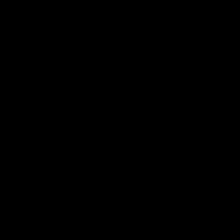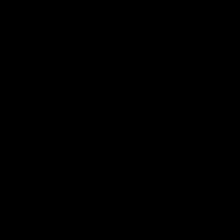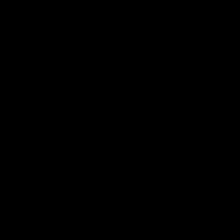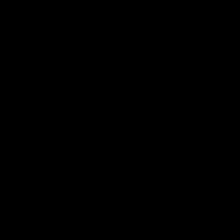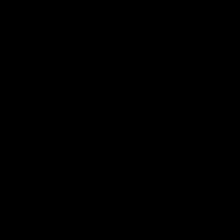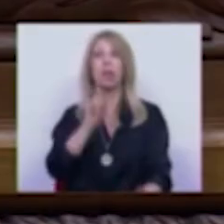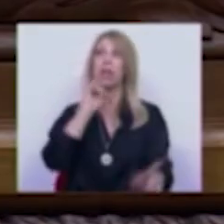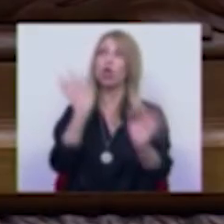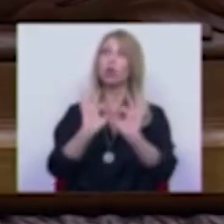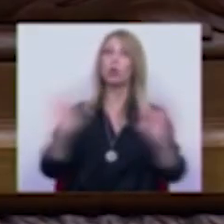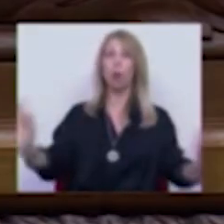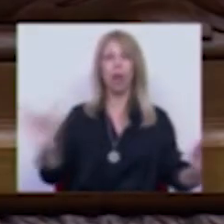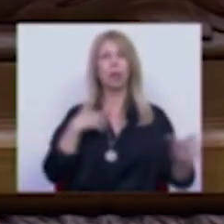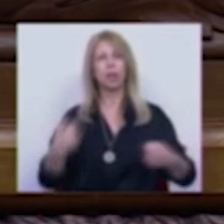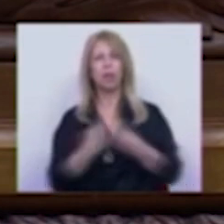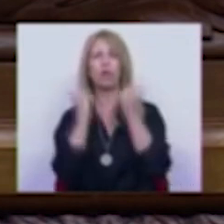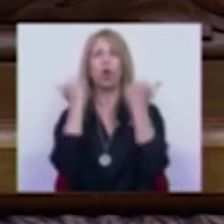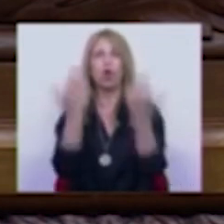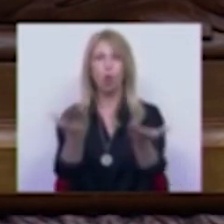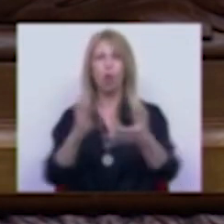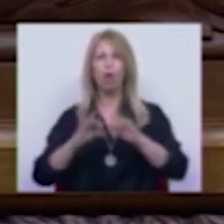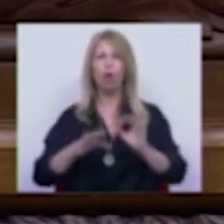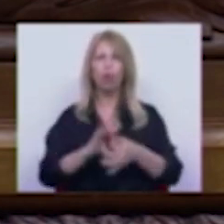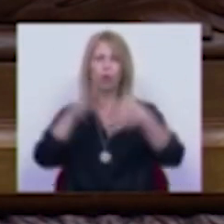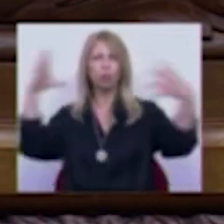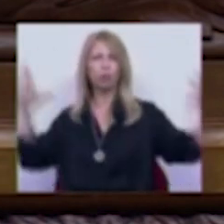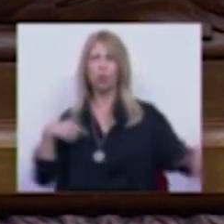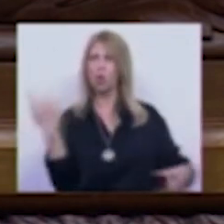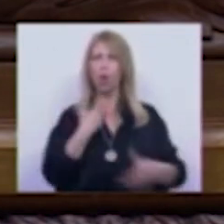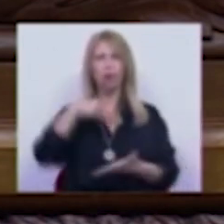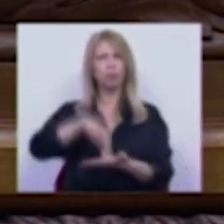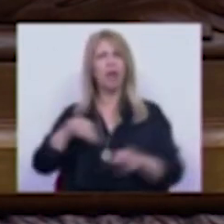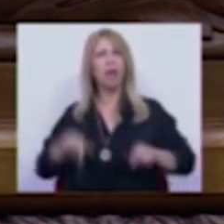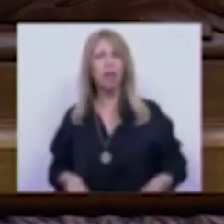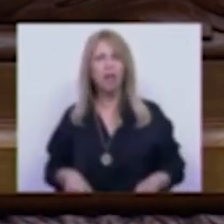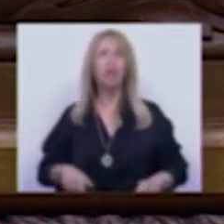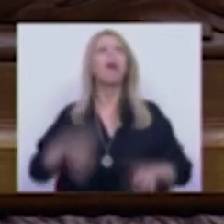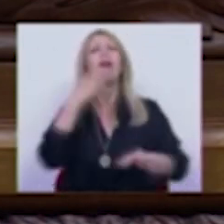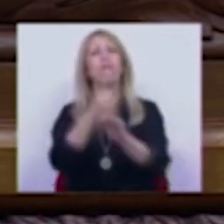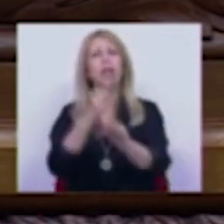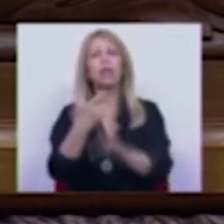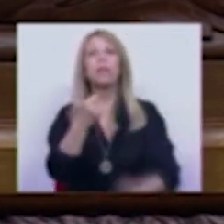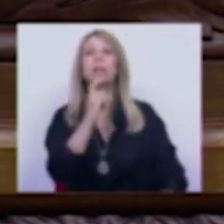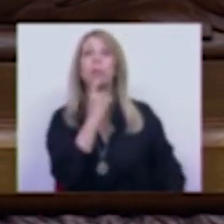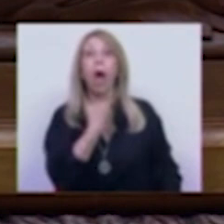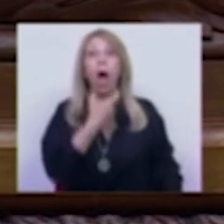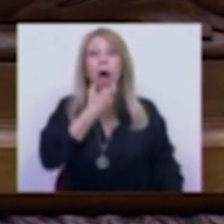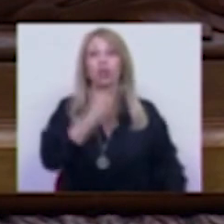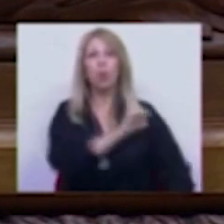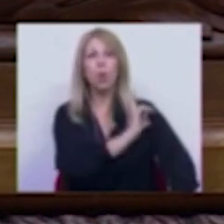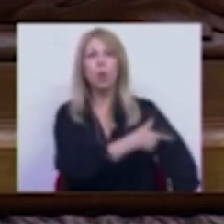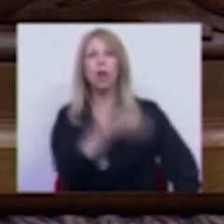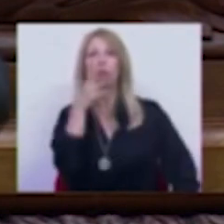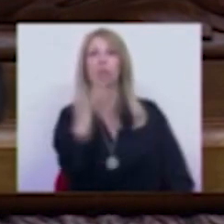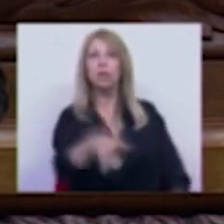são. Nenhum sentido faz estarmos aqui hoje, celebrar 25 de Abril, se não tivermos a coragem de dizer